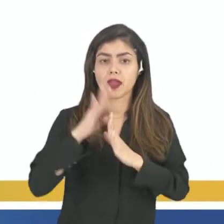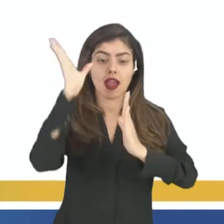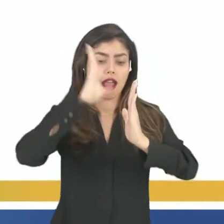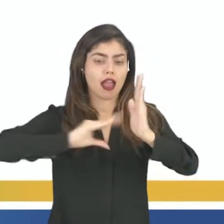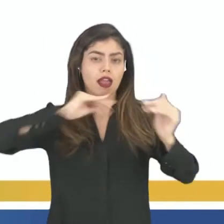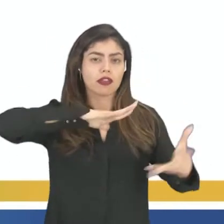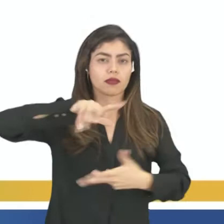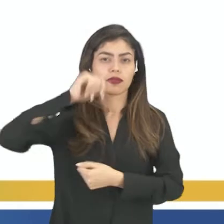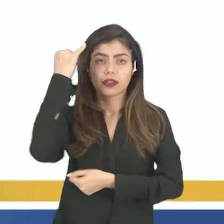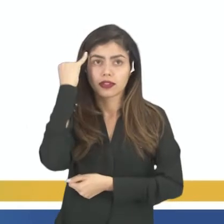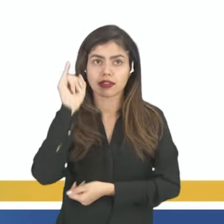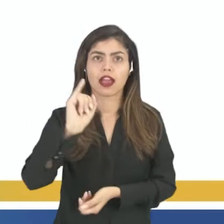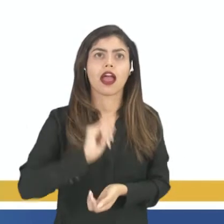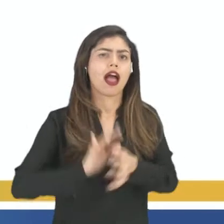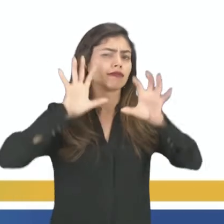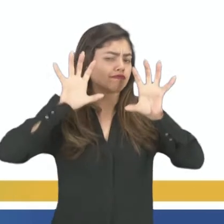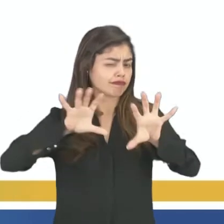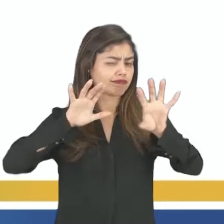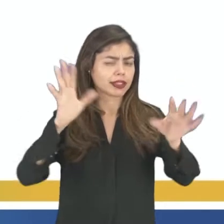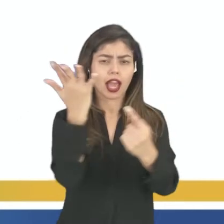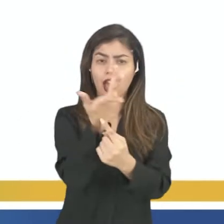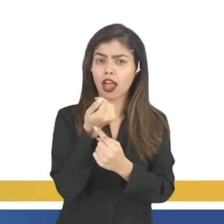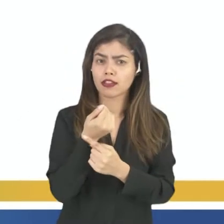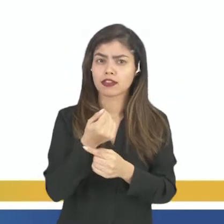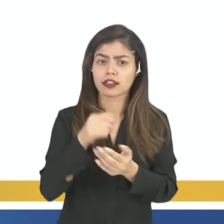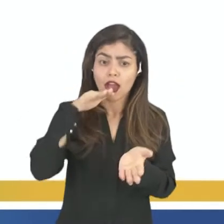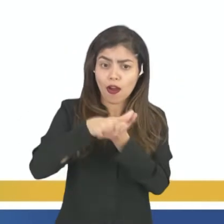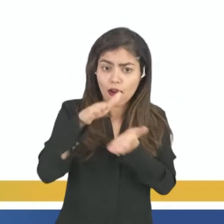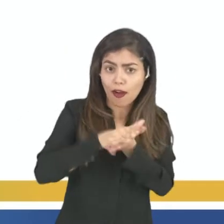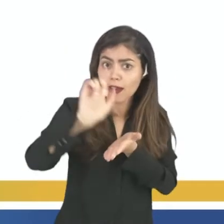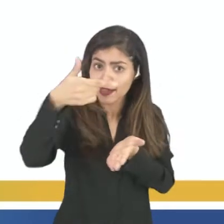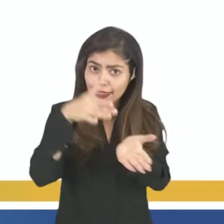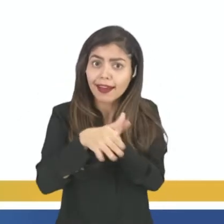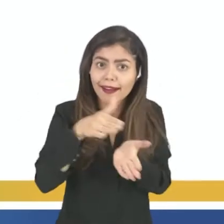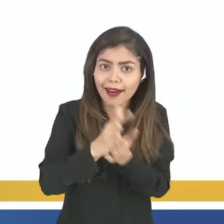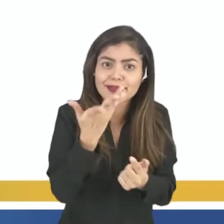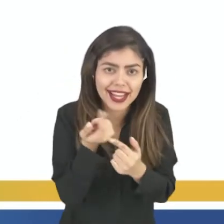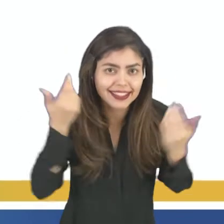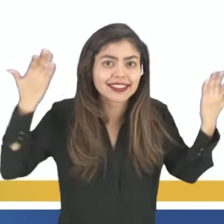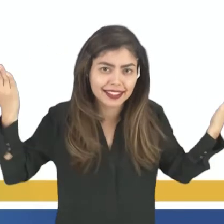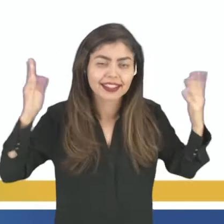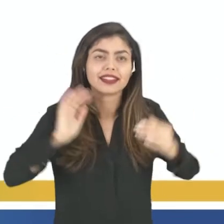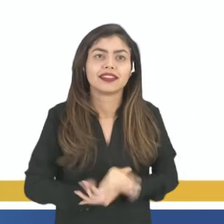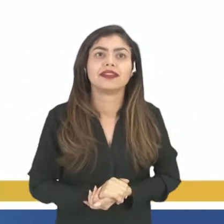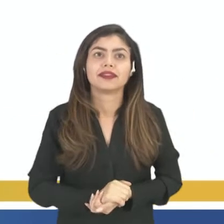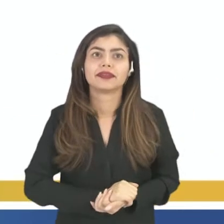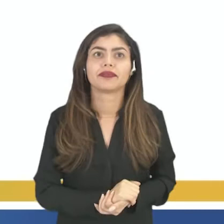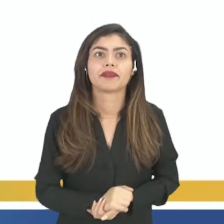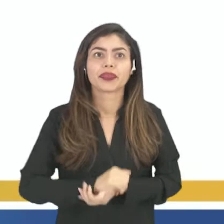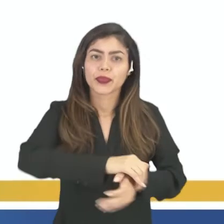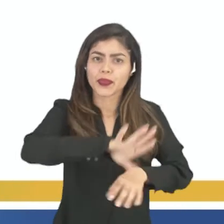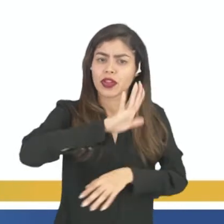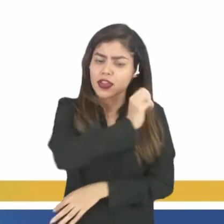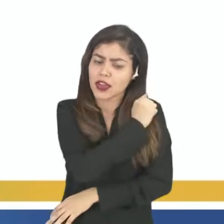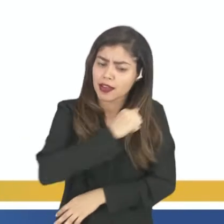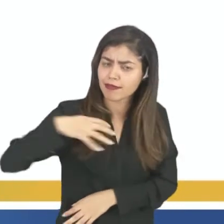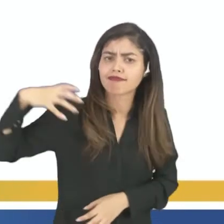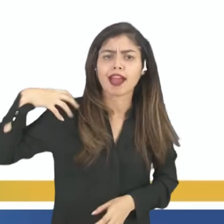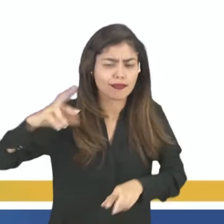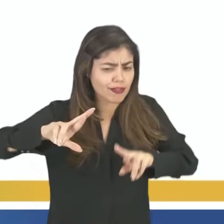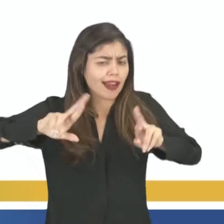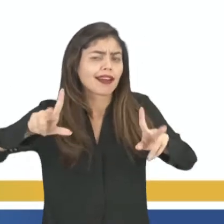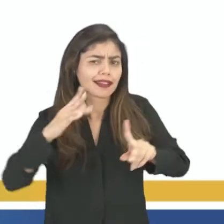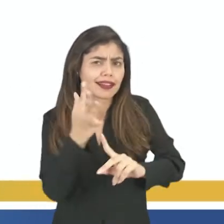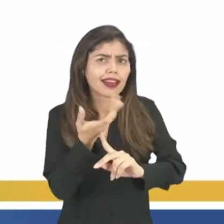das ideias. Assim, a arte seria cópia da cópia. É interessante essa ideia, né? Para Aristóteles já era diferente. A